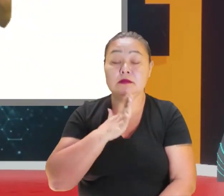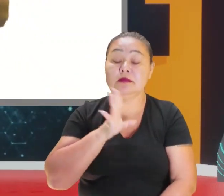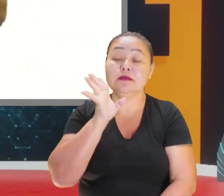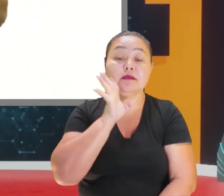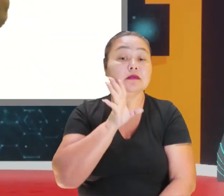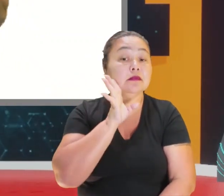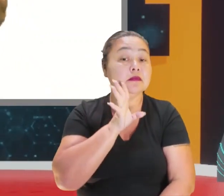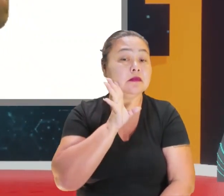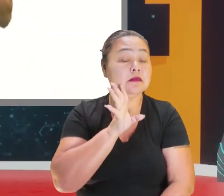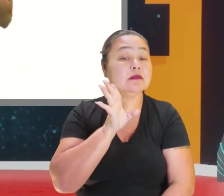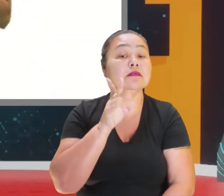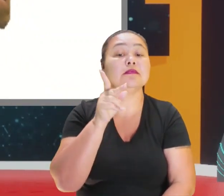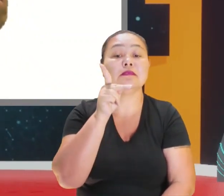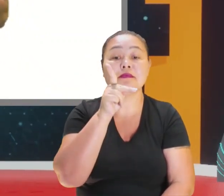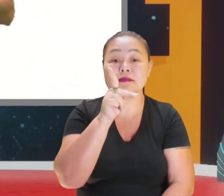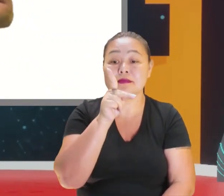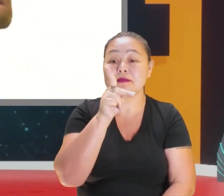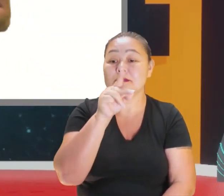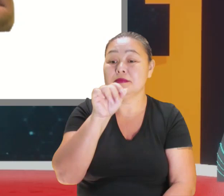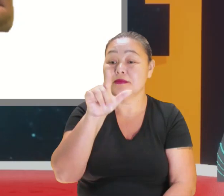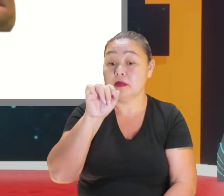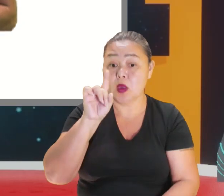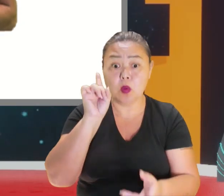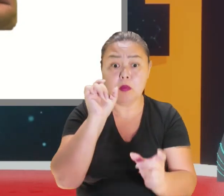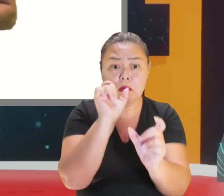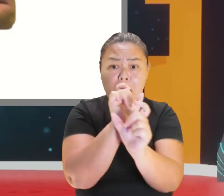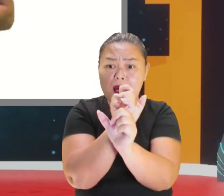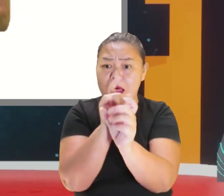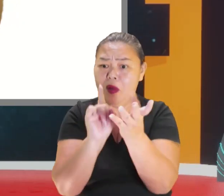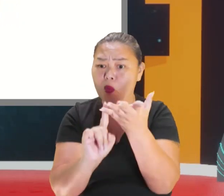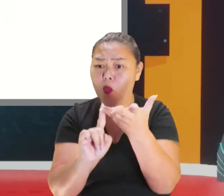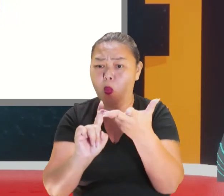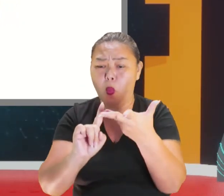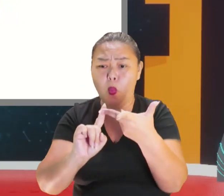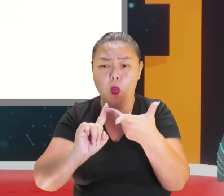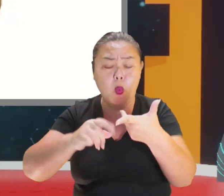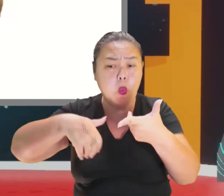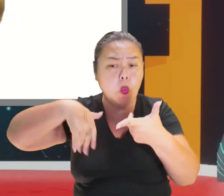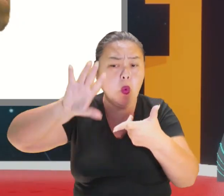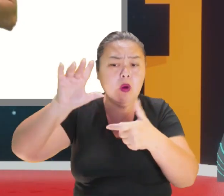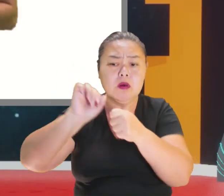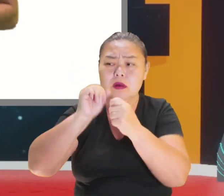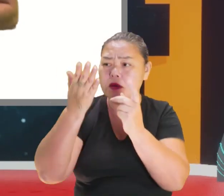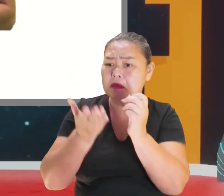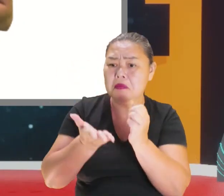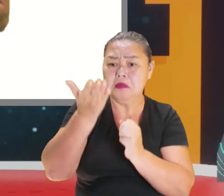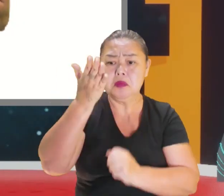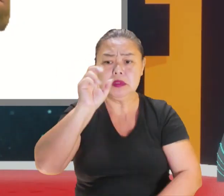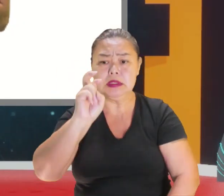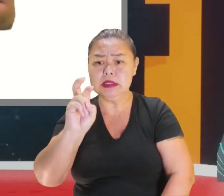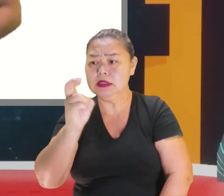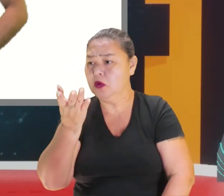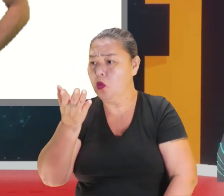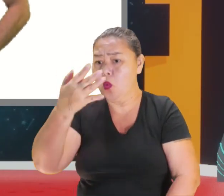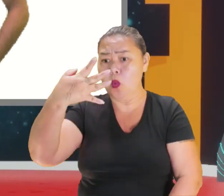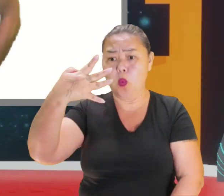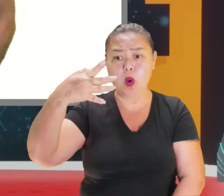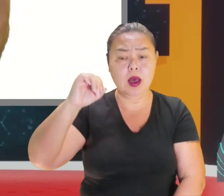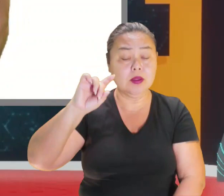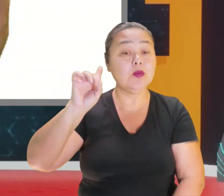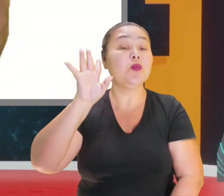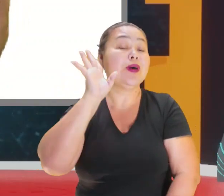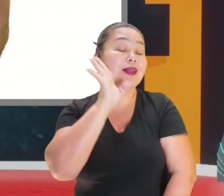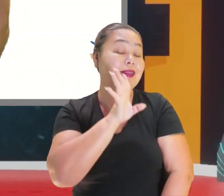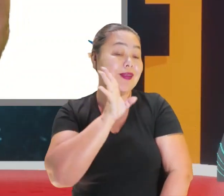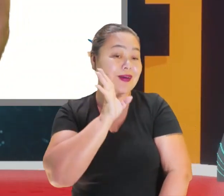legal. Um polinômio tem um monte de termo. Mas e é legal. com potência 5, potência 4. Não, mas fica tranquilo, é